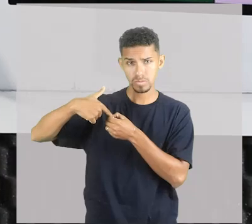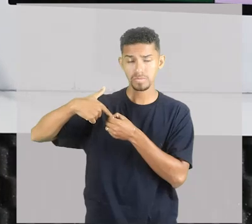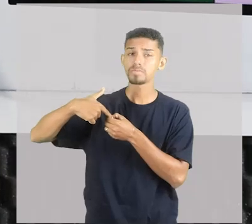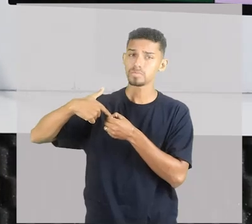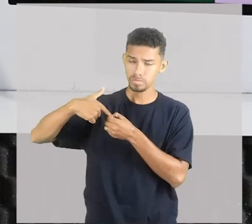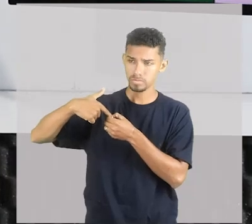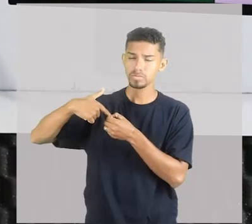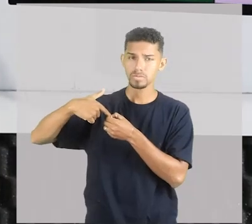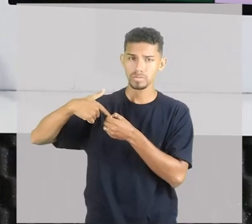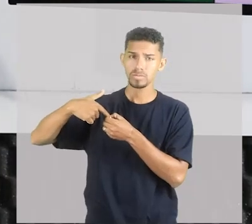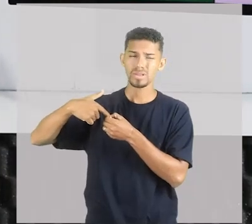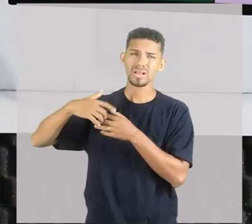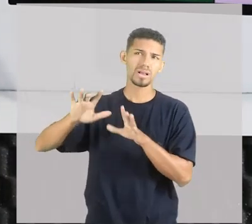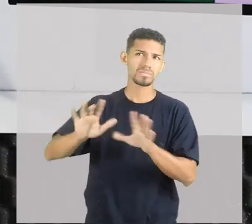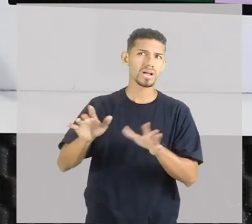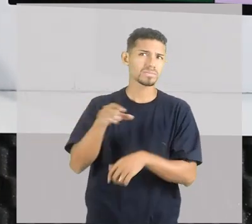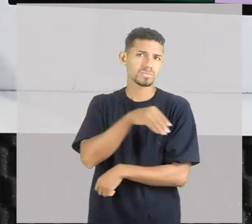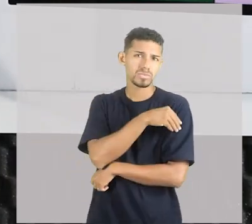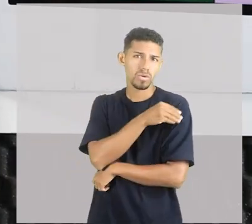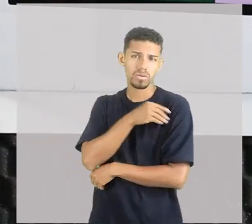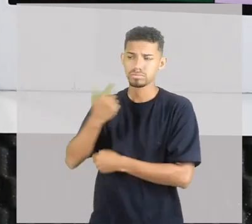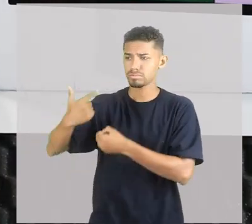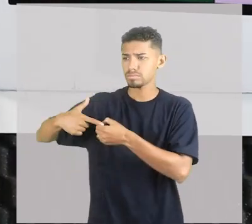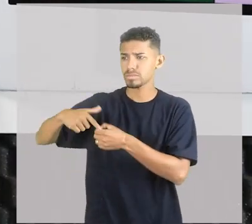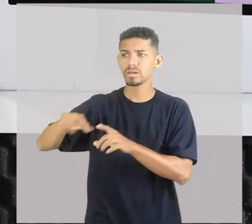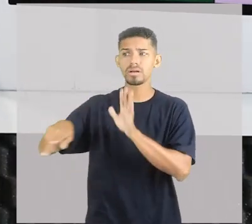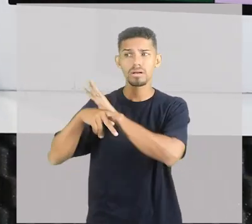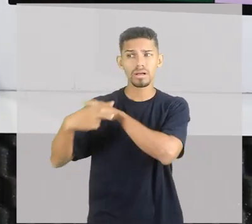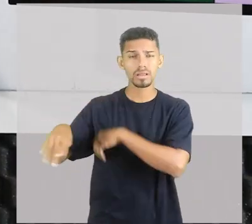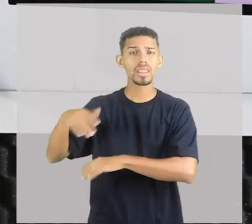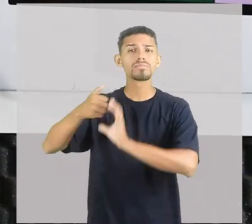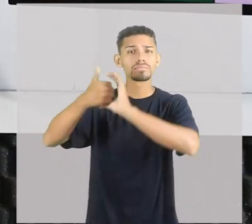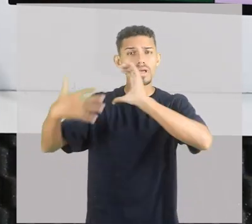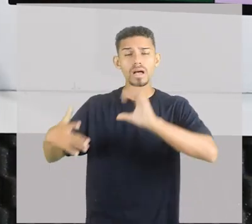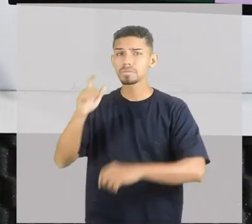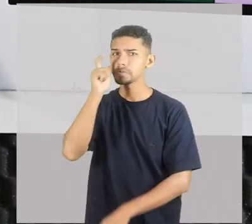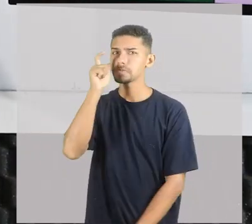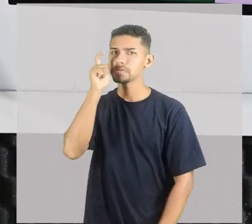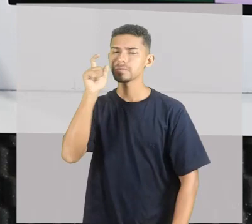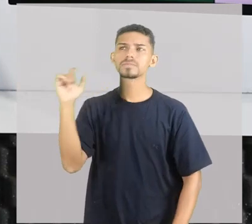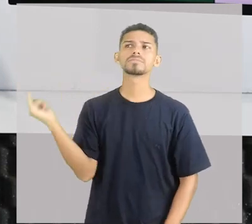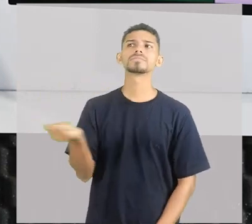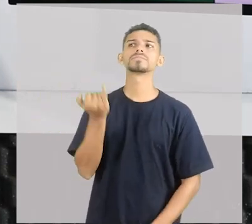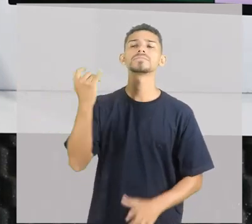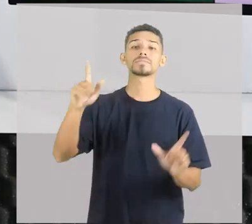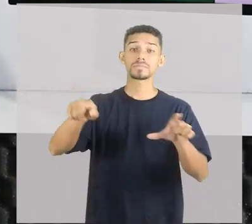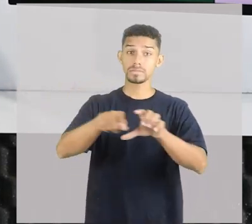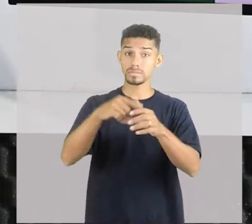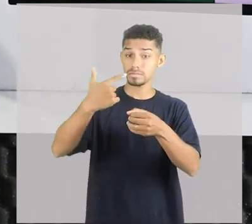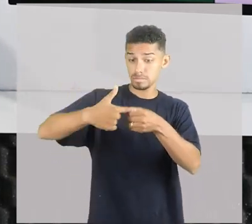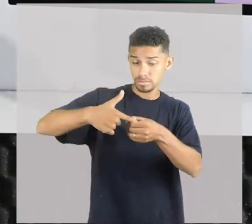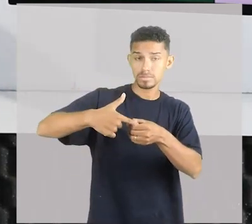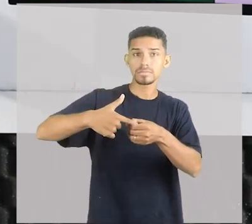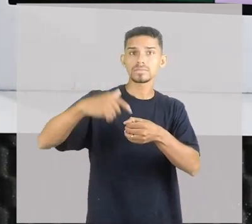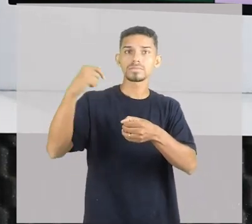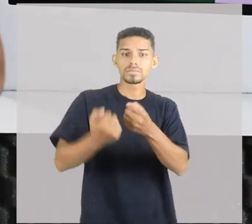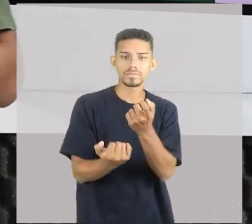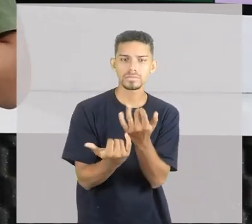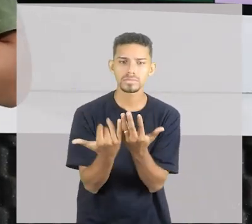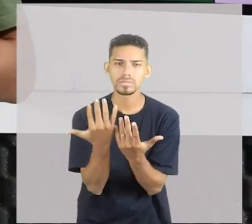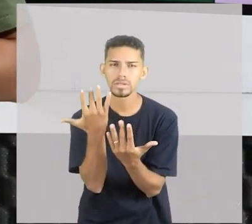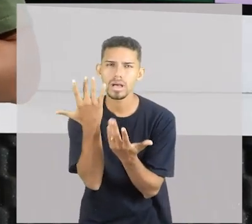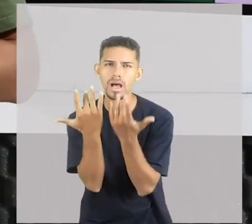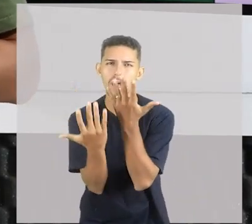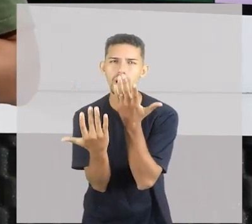usar metanol. E o metanol tem uma característica muito interessante. A queima do metanol faz com que você tenha uma chama